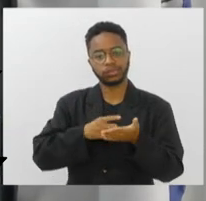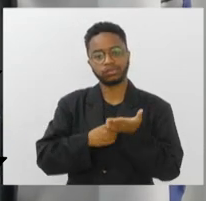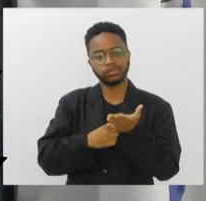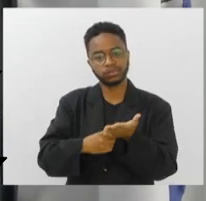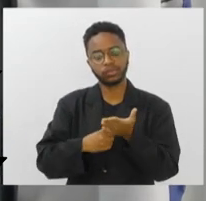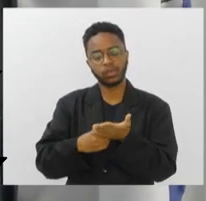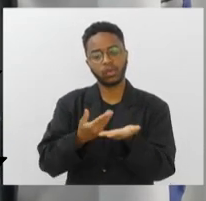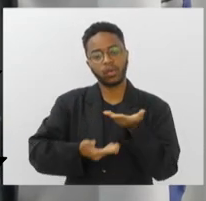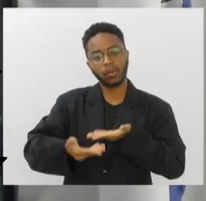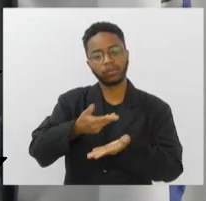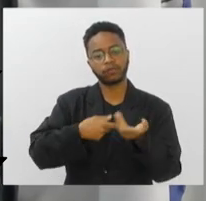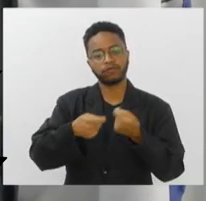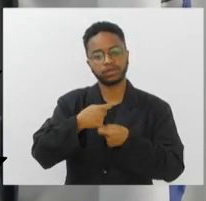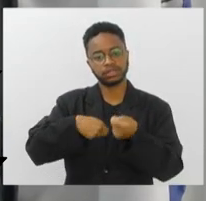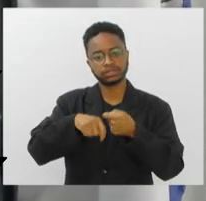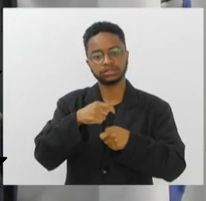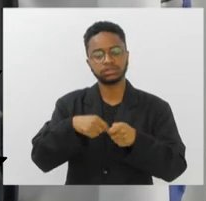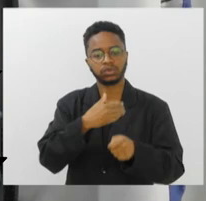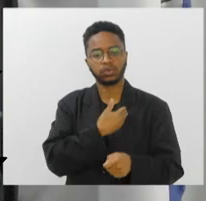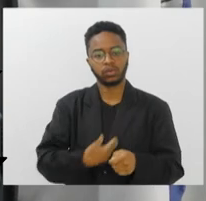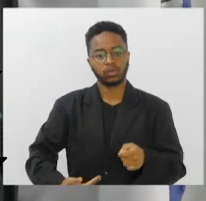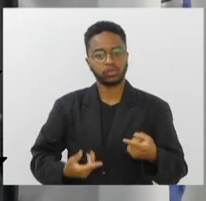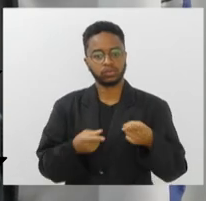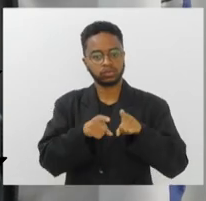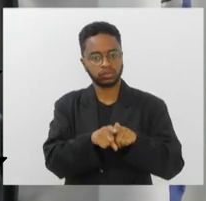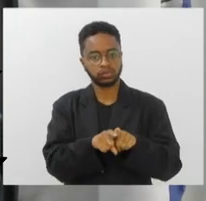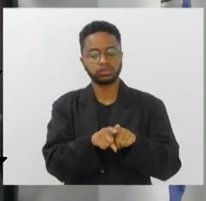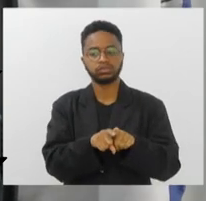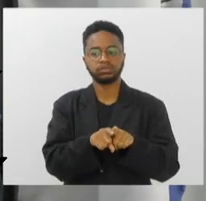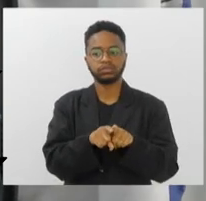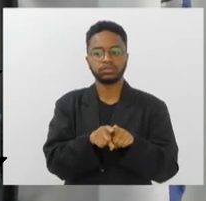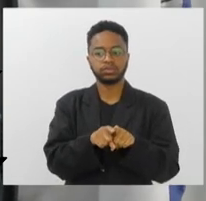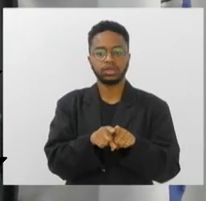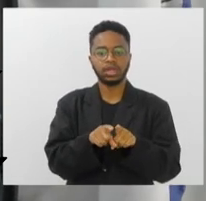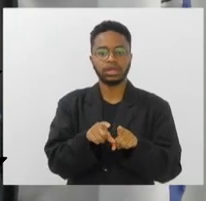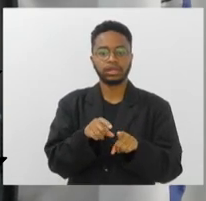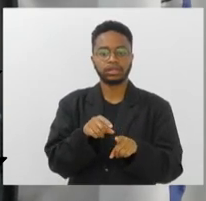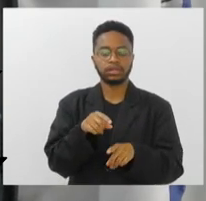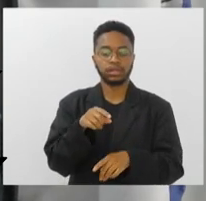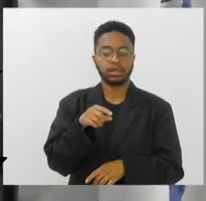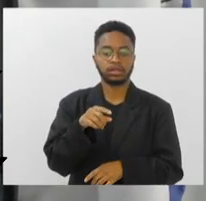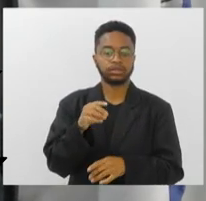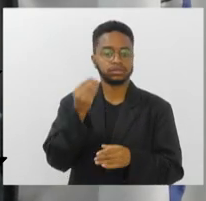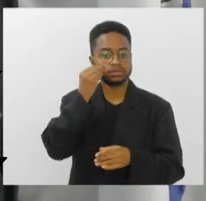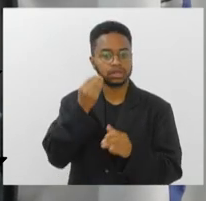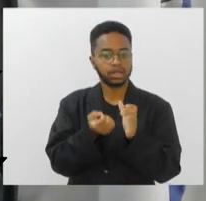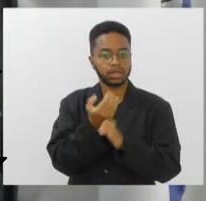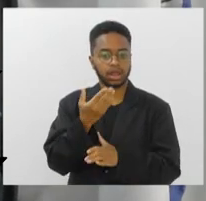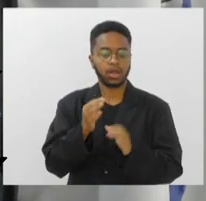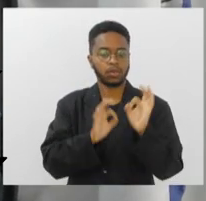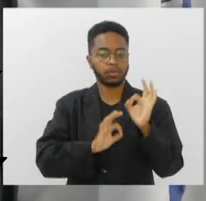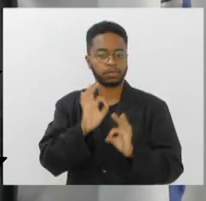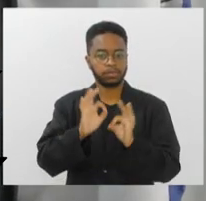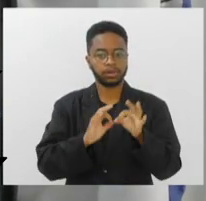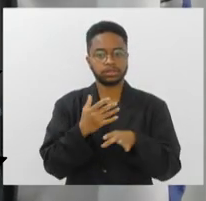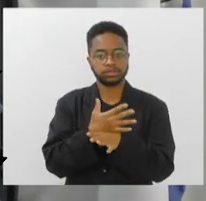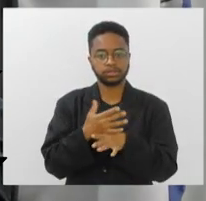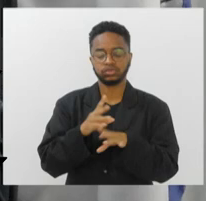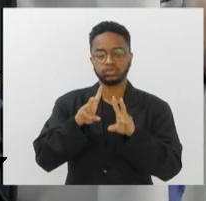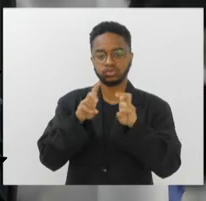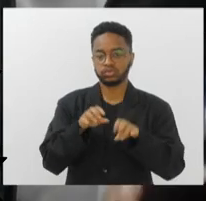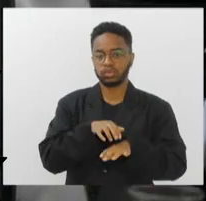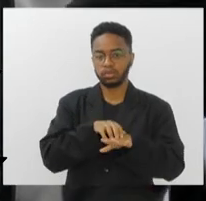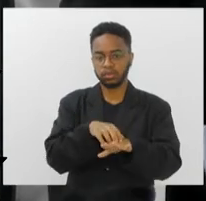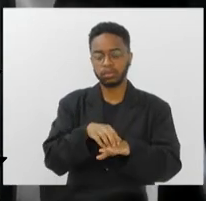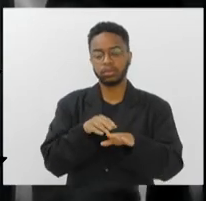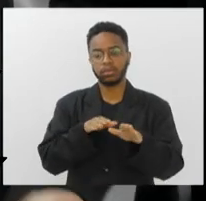financeira e convênios entre o governo do Estado do Rio de Janeiro e os municípios fluminenses para elaboração de planos municipais de mobilidade